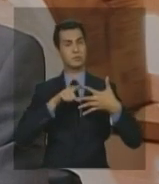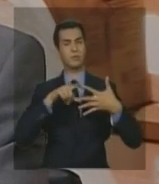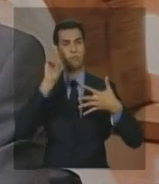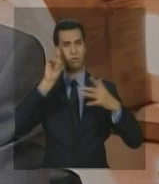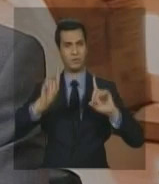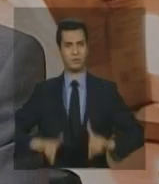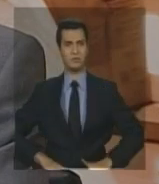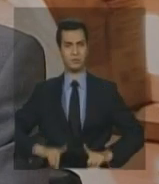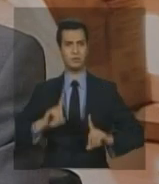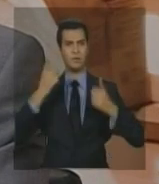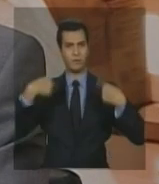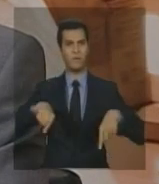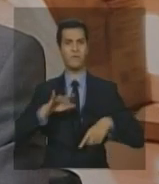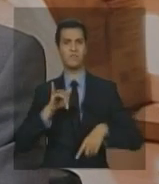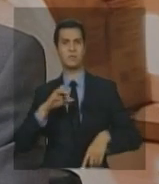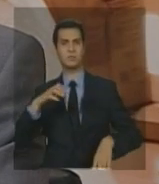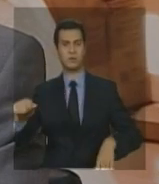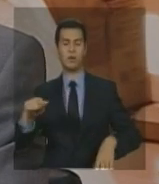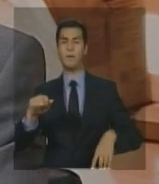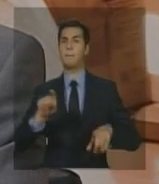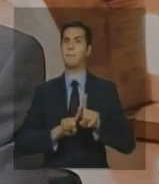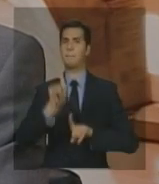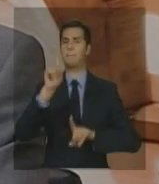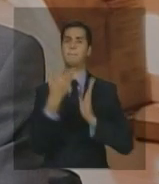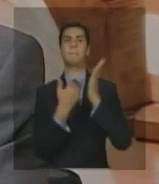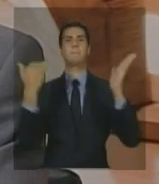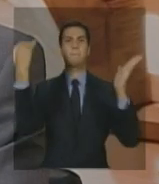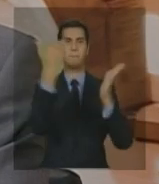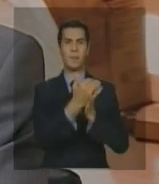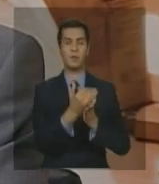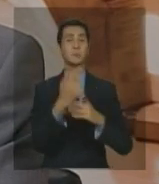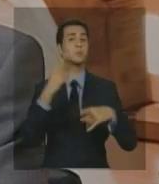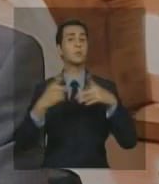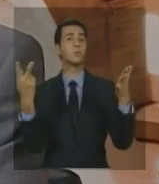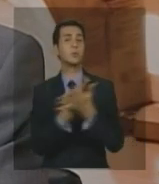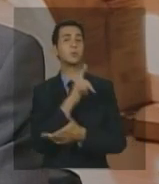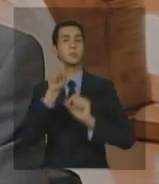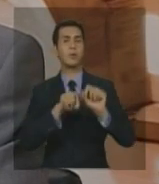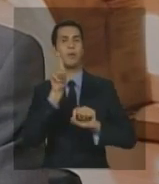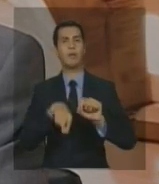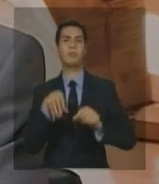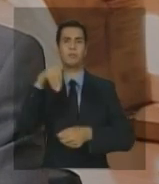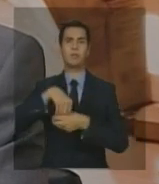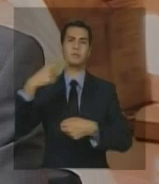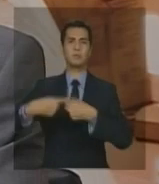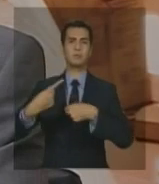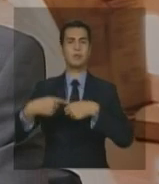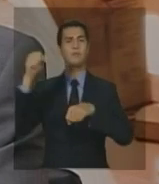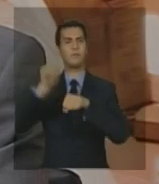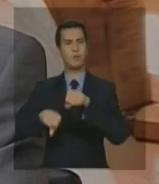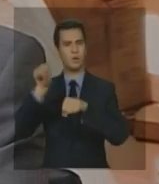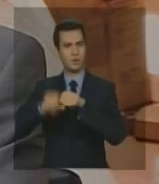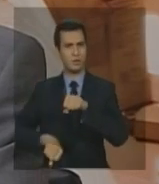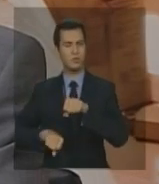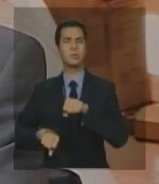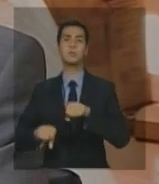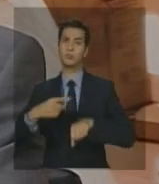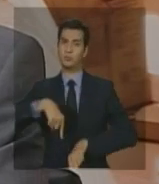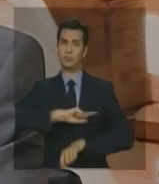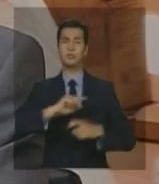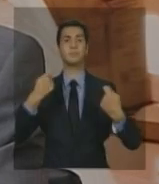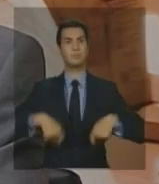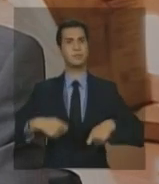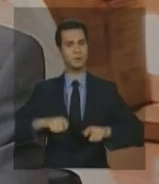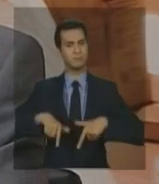também da violência urbana, que é uma marca que precisamos, né, vencer essa dificuldade, vencer